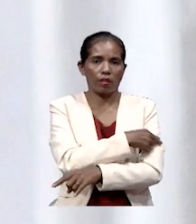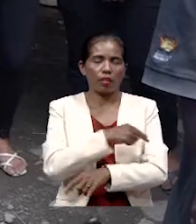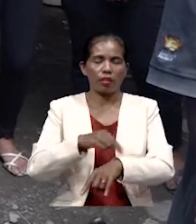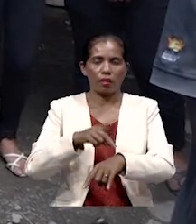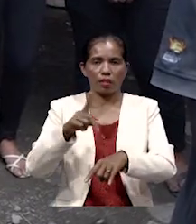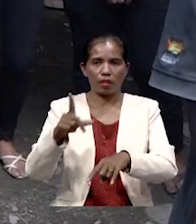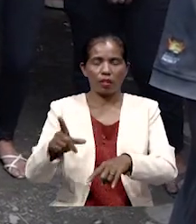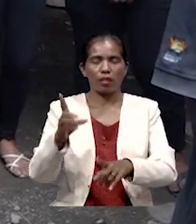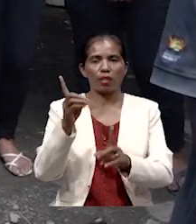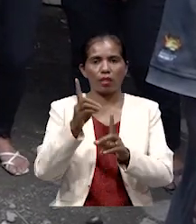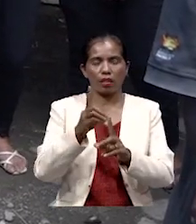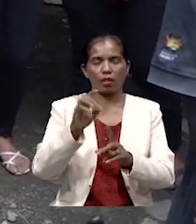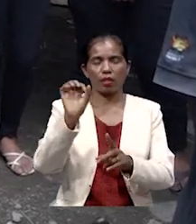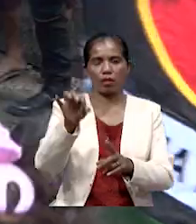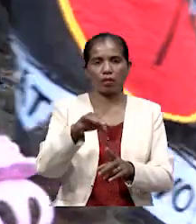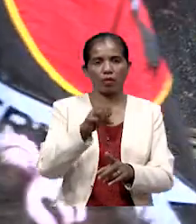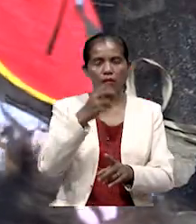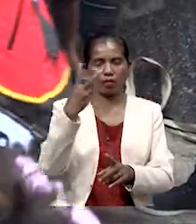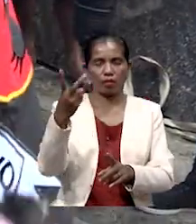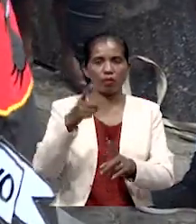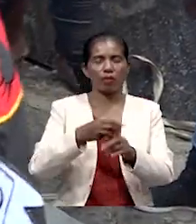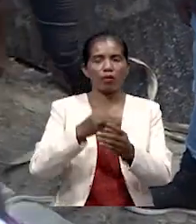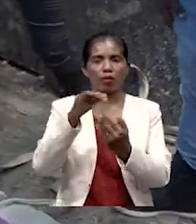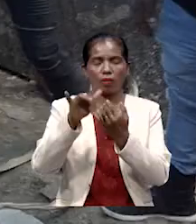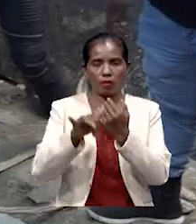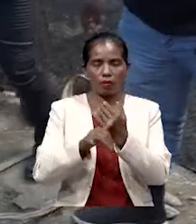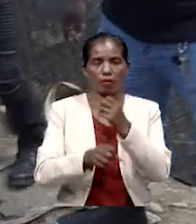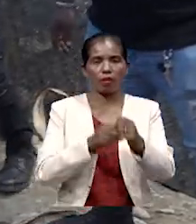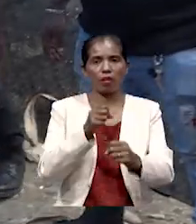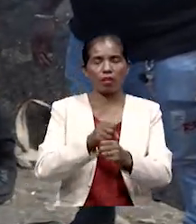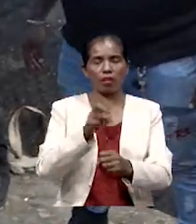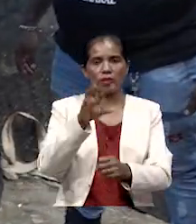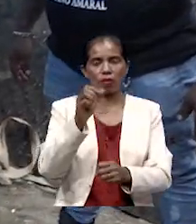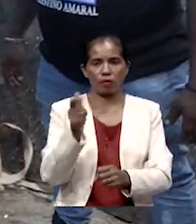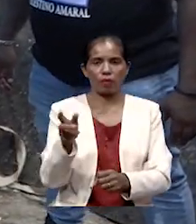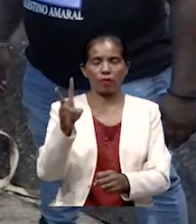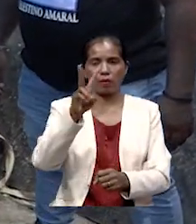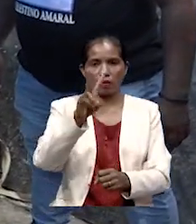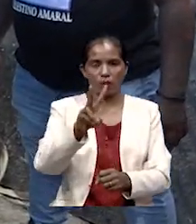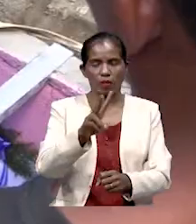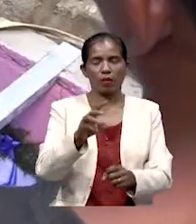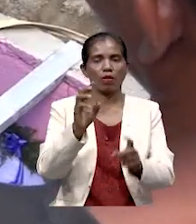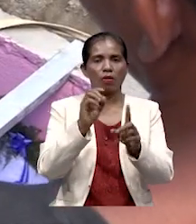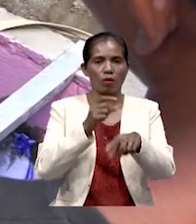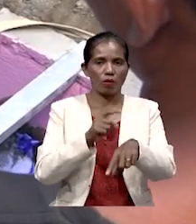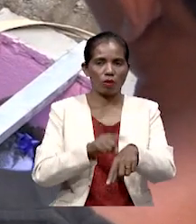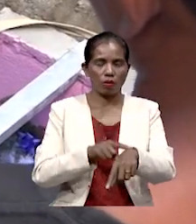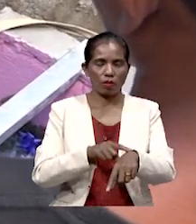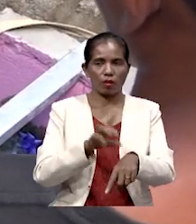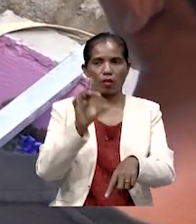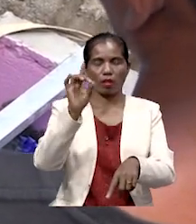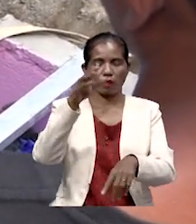Valadares iha lorong sanulu resin rua fulan Mayu tinang rihung rua ronulu resin rua oras tuku